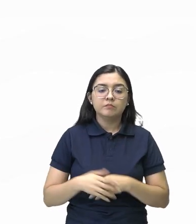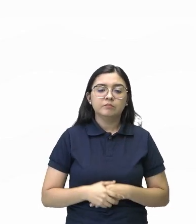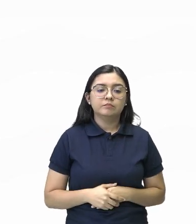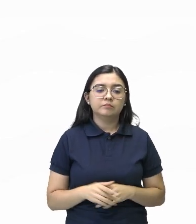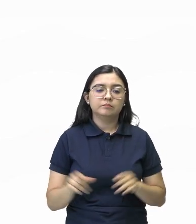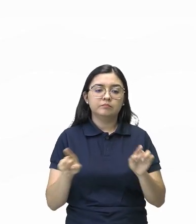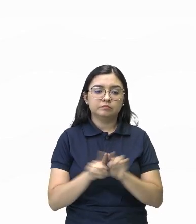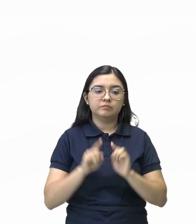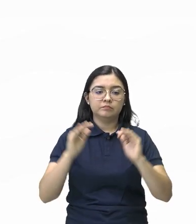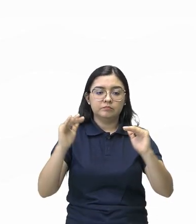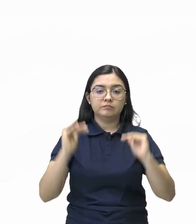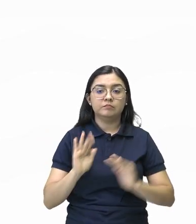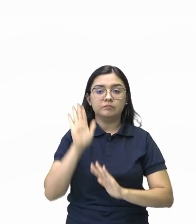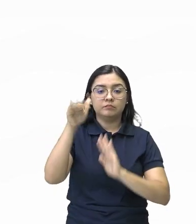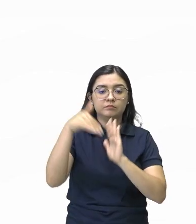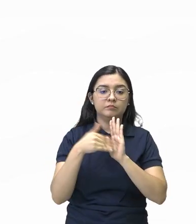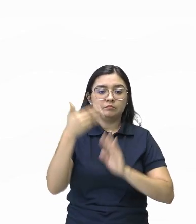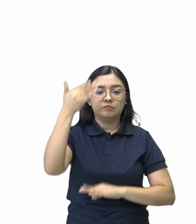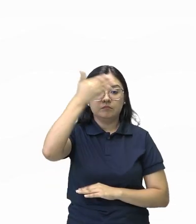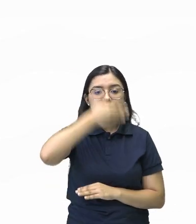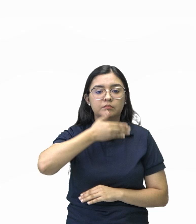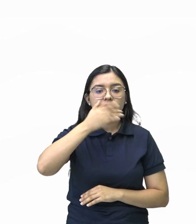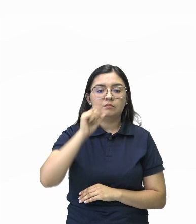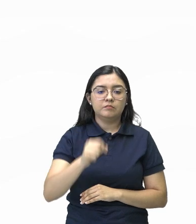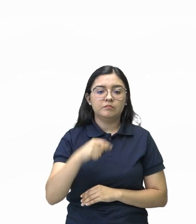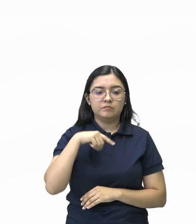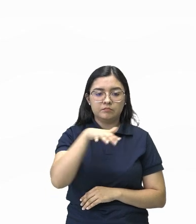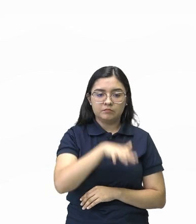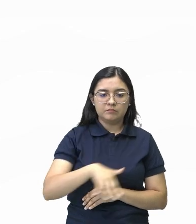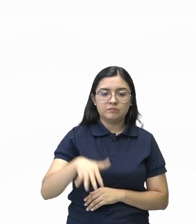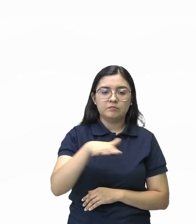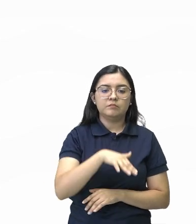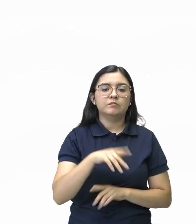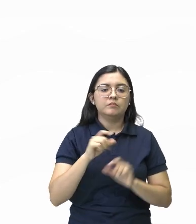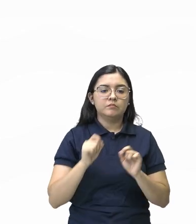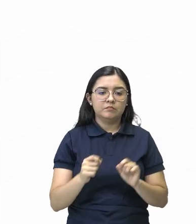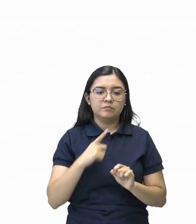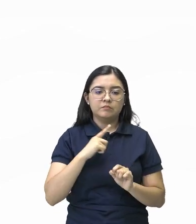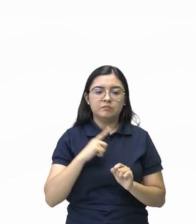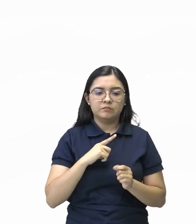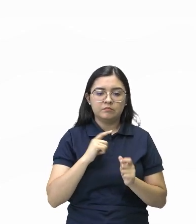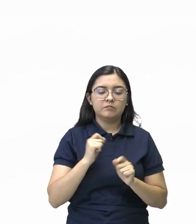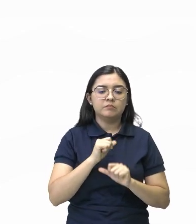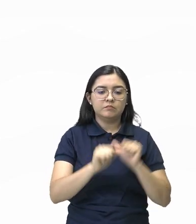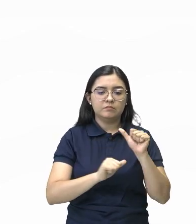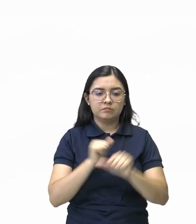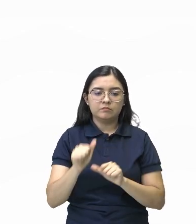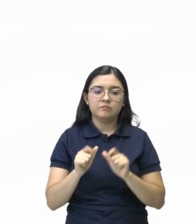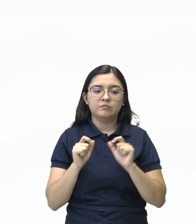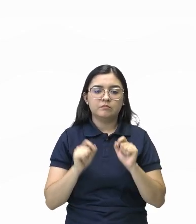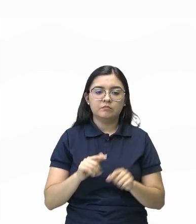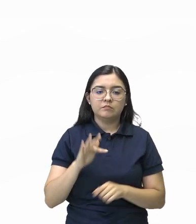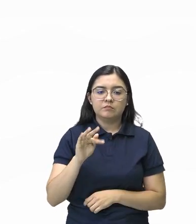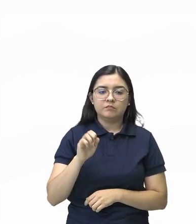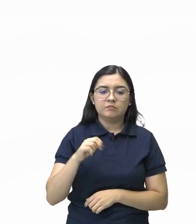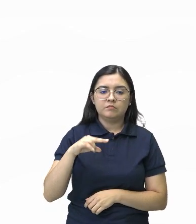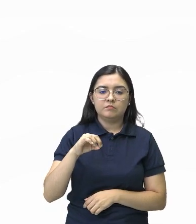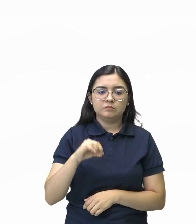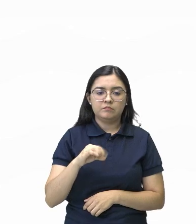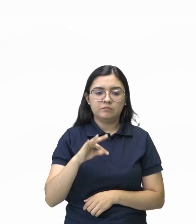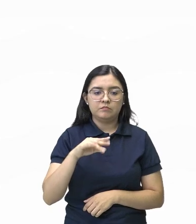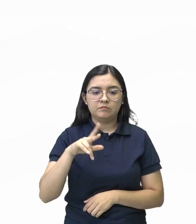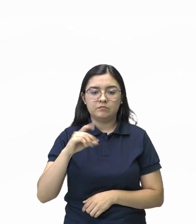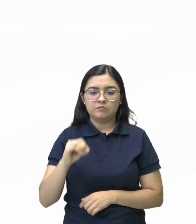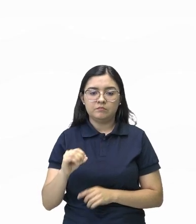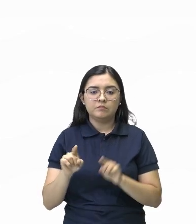E a plasticidade prova que ambiente molda os fenótipos antes de genes, mas